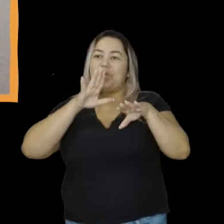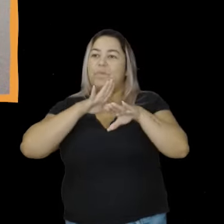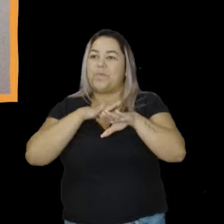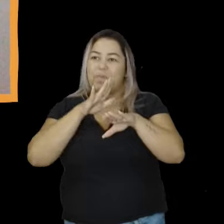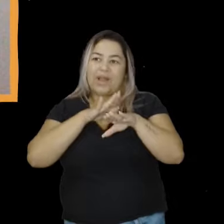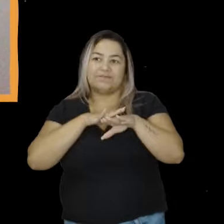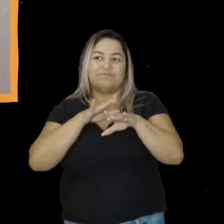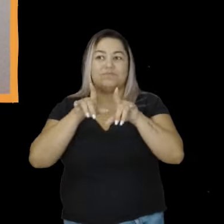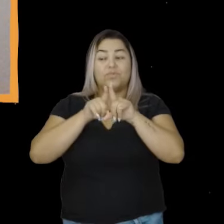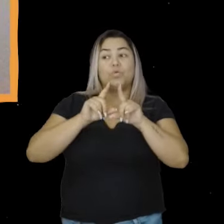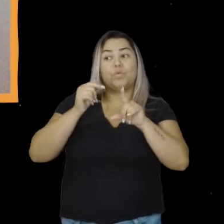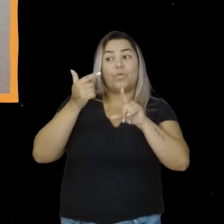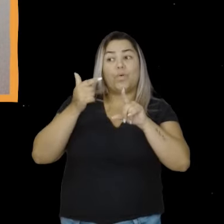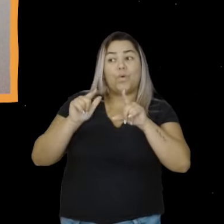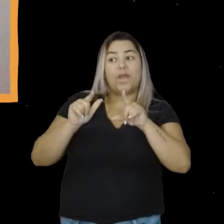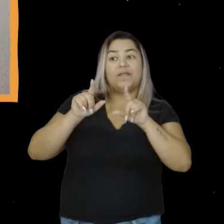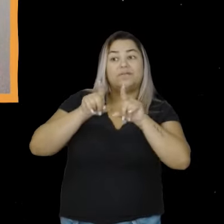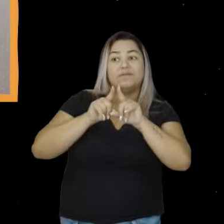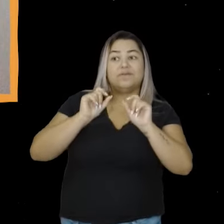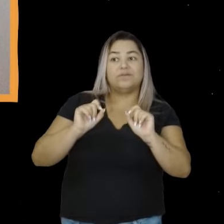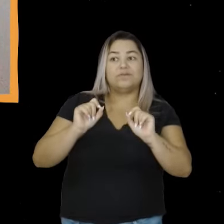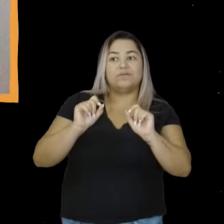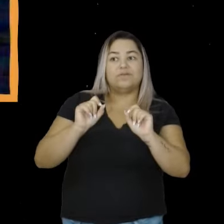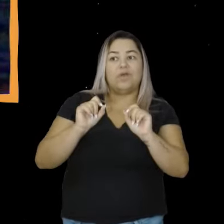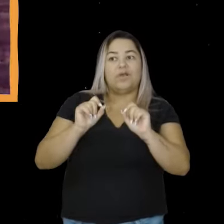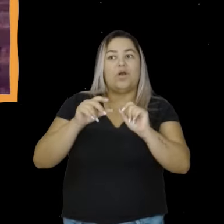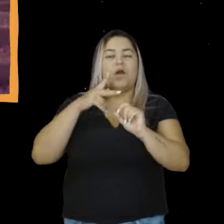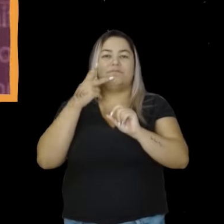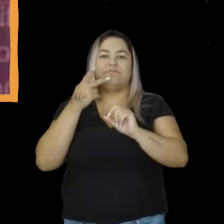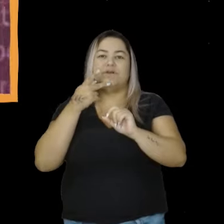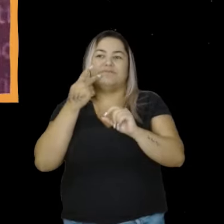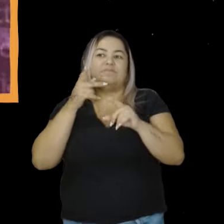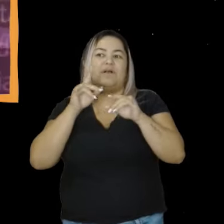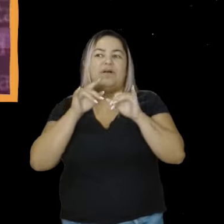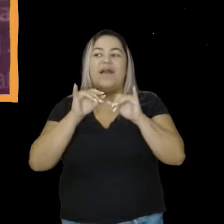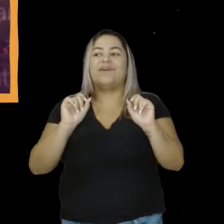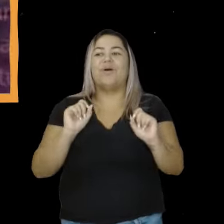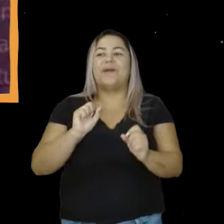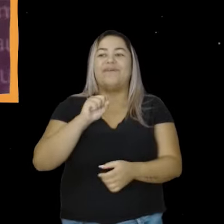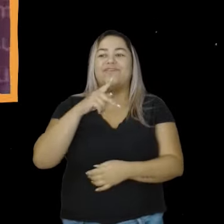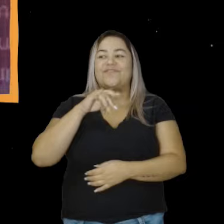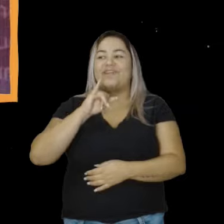com ele. Agora solta o alerta de spoiler.